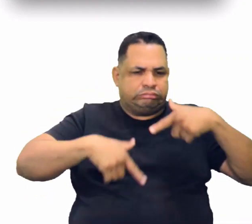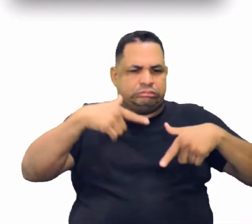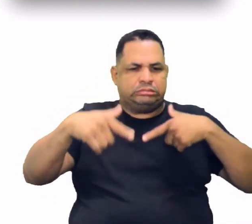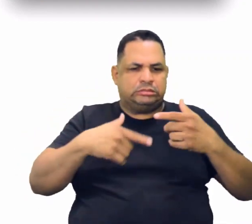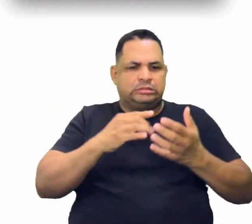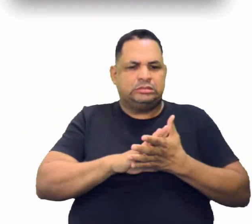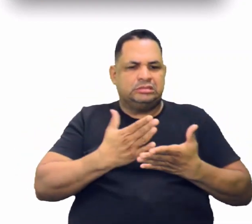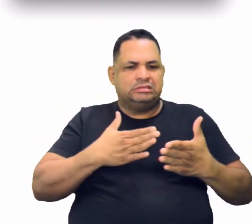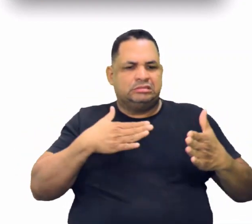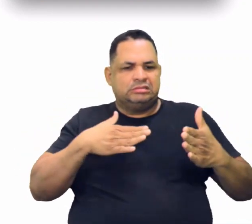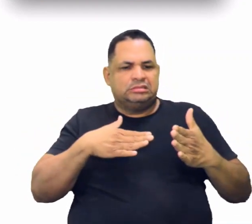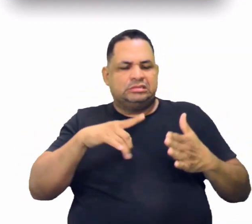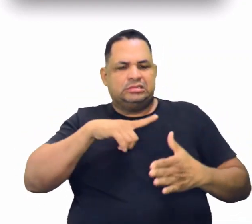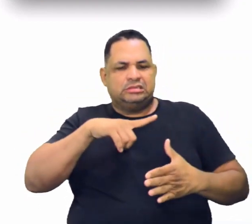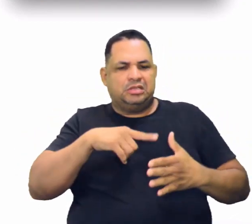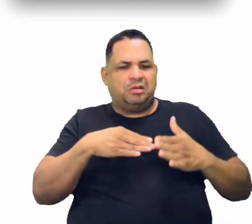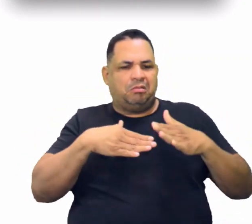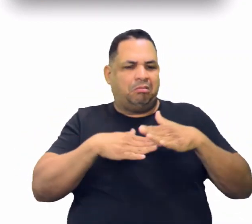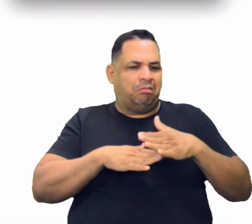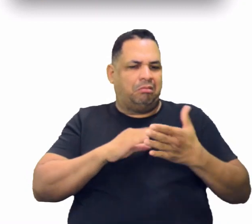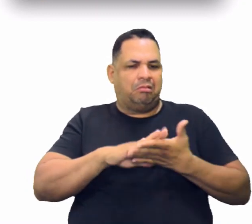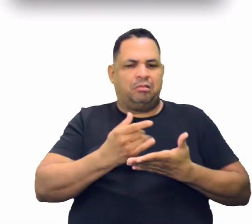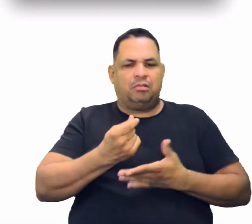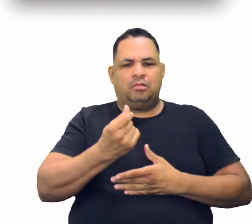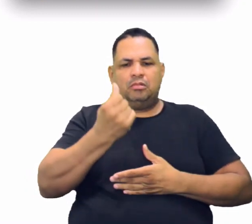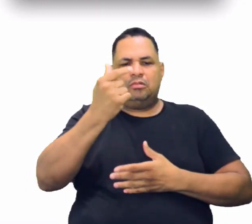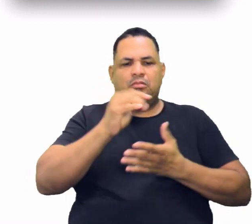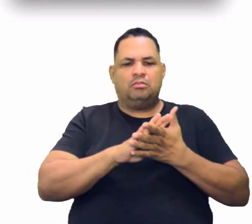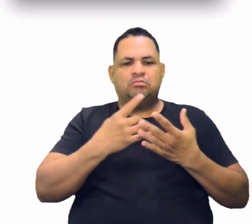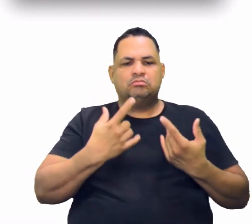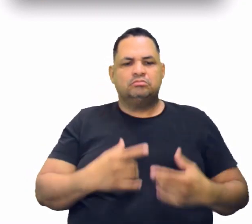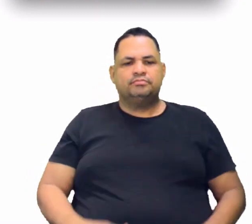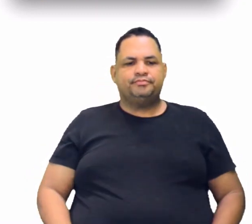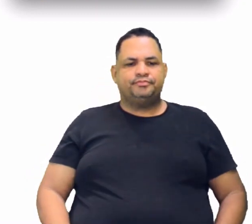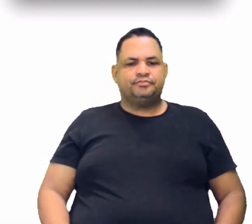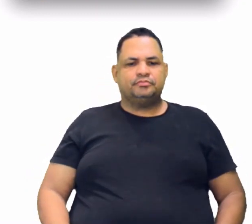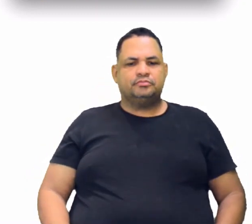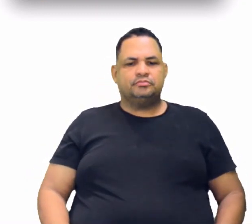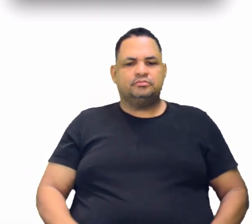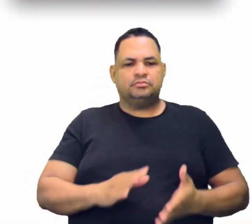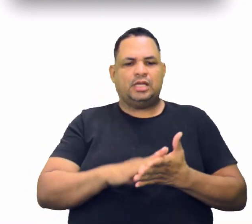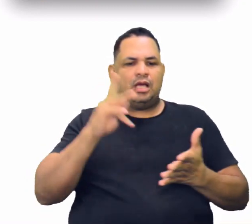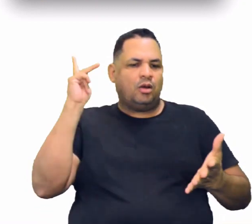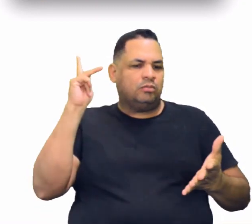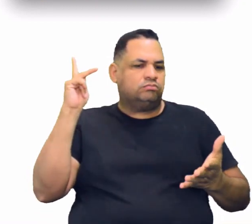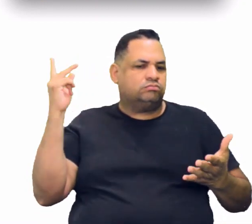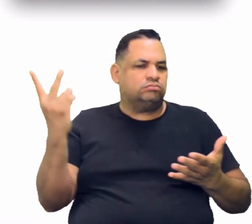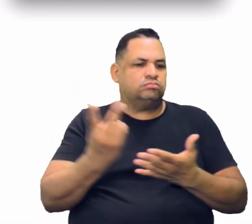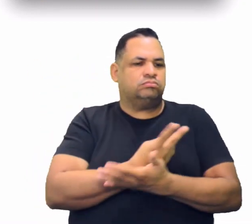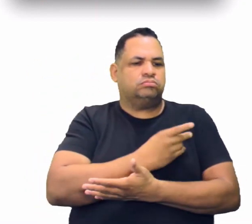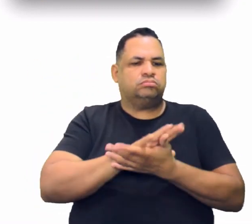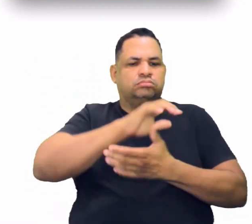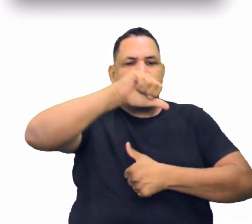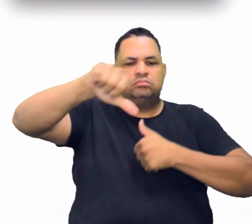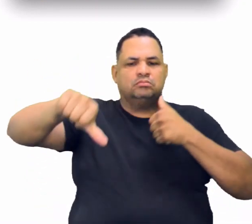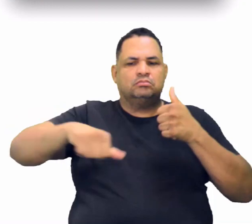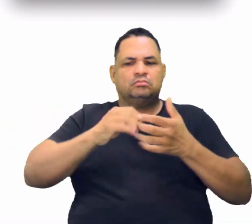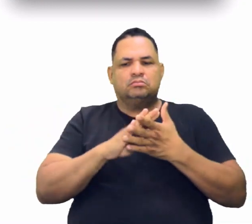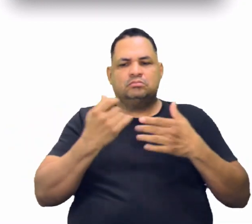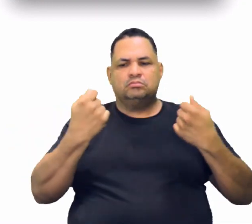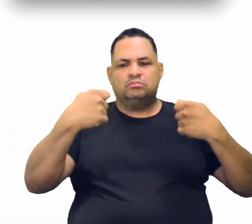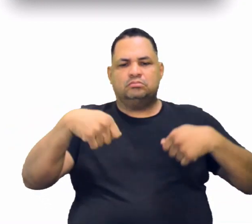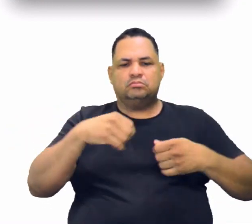por privações para enriquecer mais que o seu oponente. Um fato, no entanto, muda a